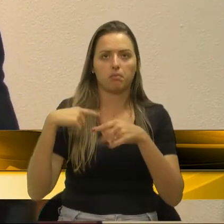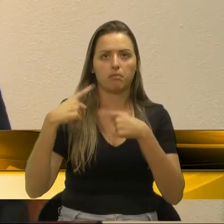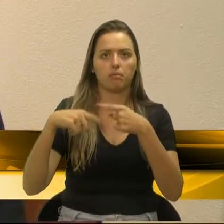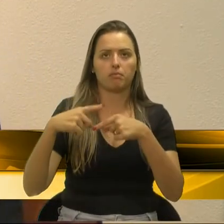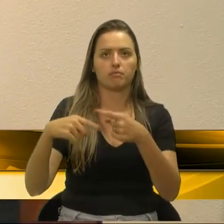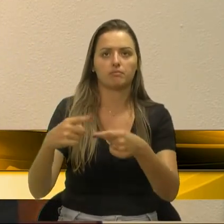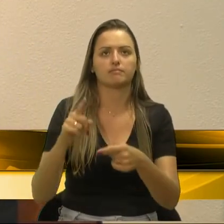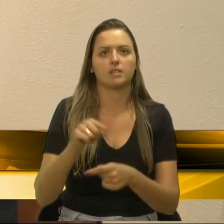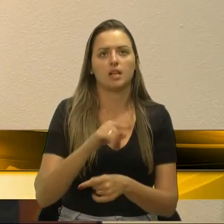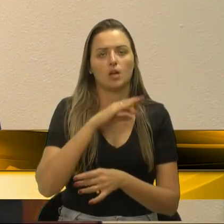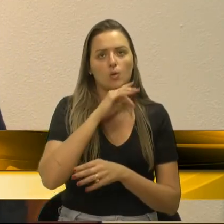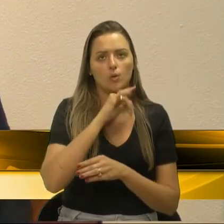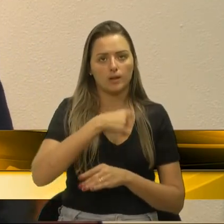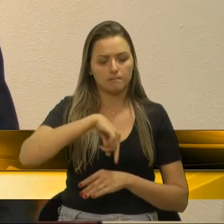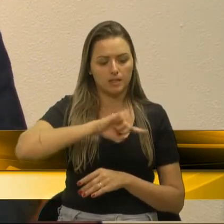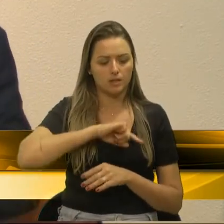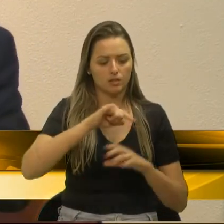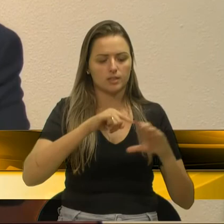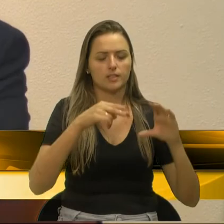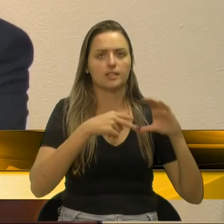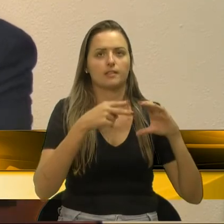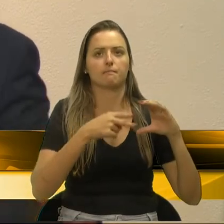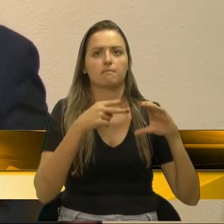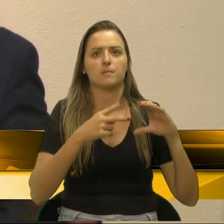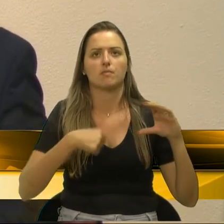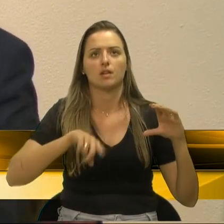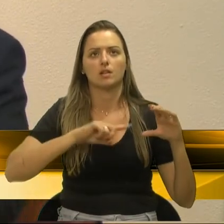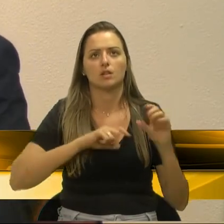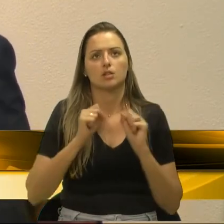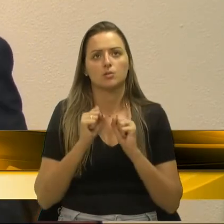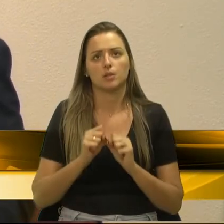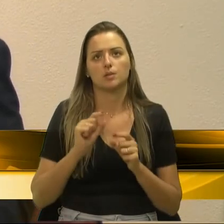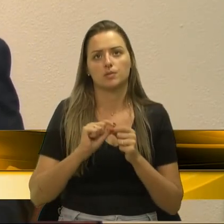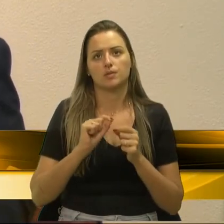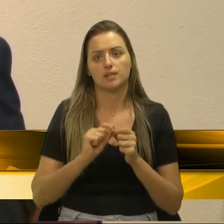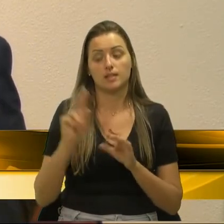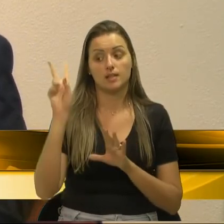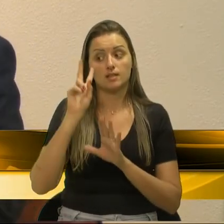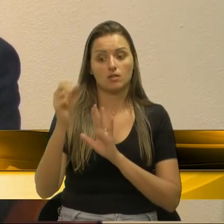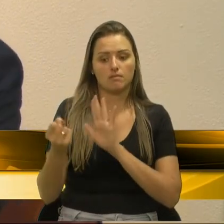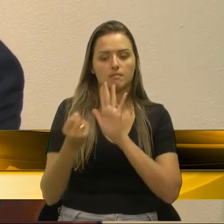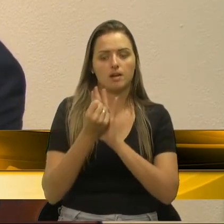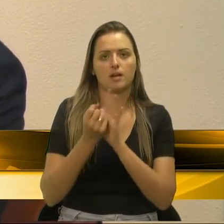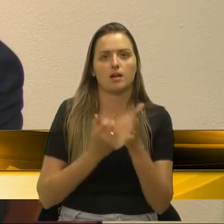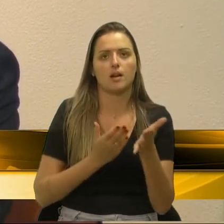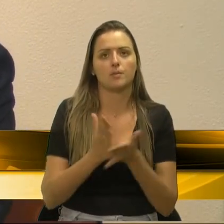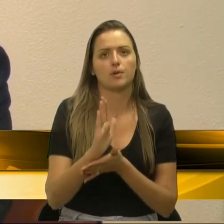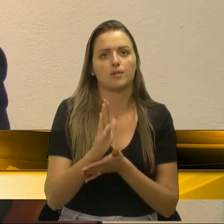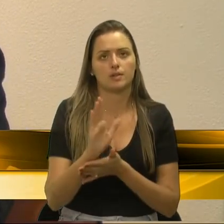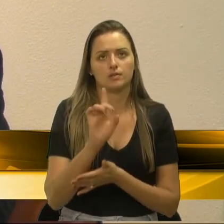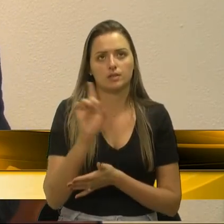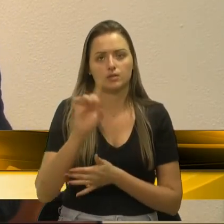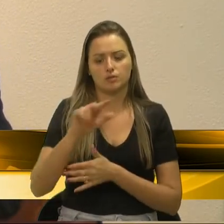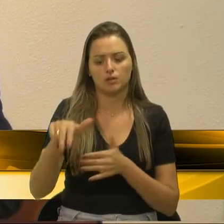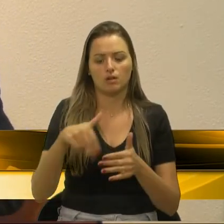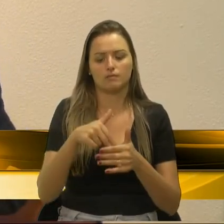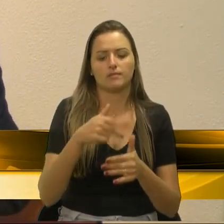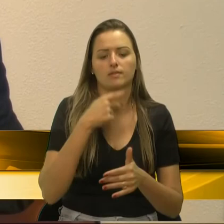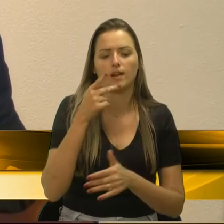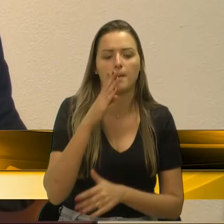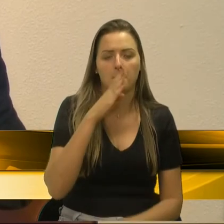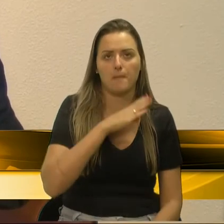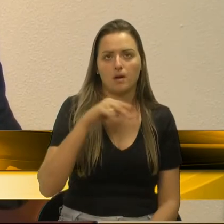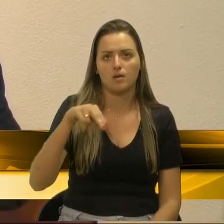ruim para nós como Câmara de Vereadores. E a gente pode fazer história aprovando esse projeto aqui. E não ficar só na tribuna falando sobre nepotismo,